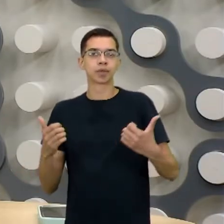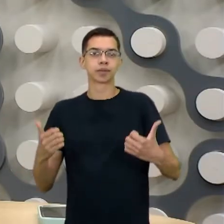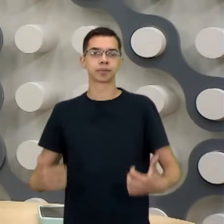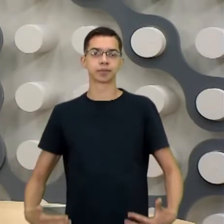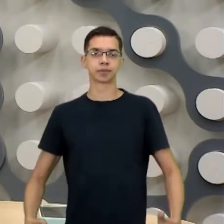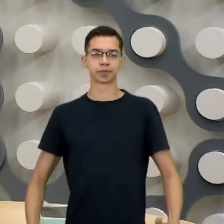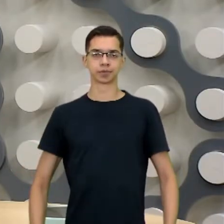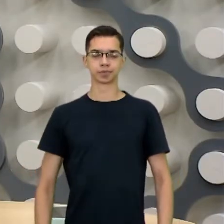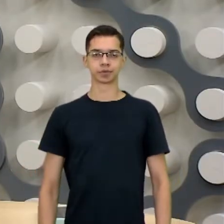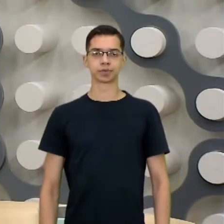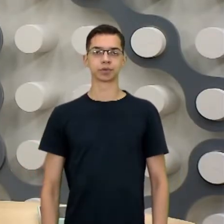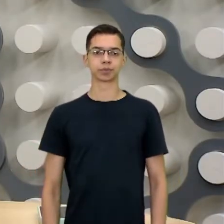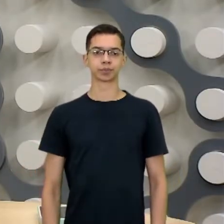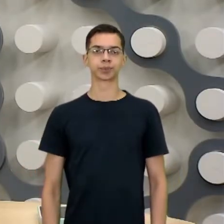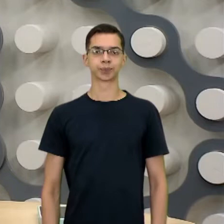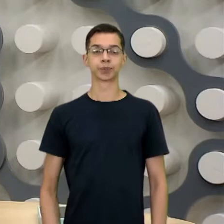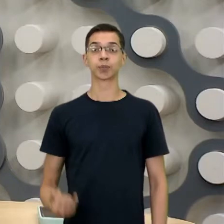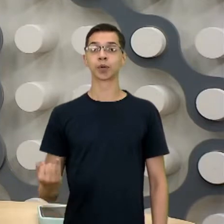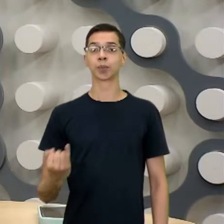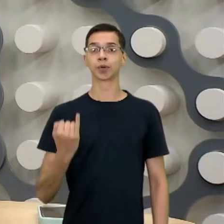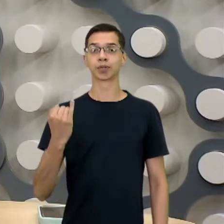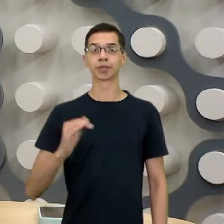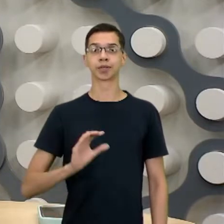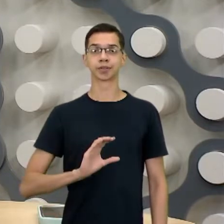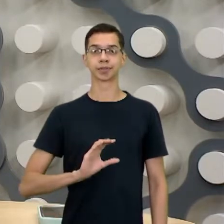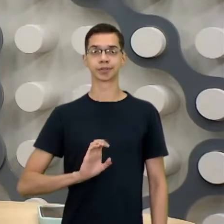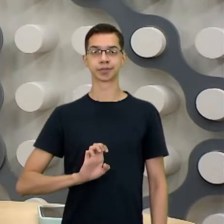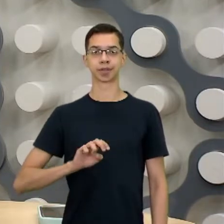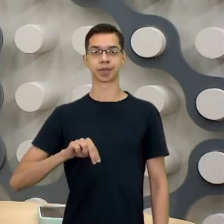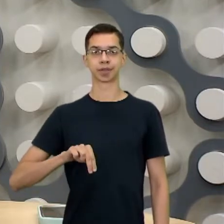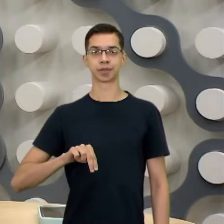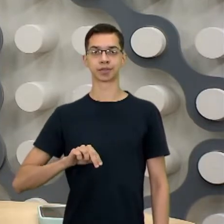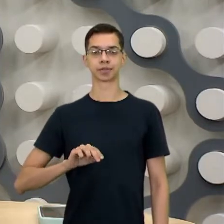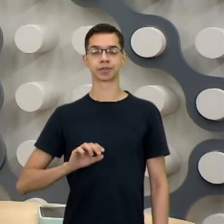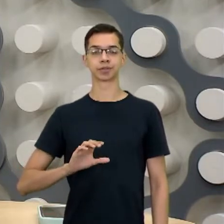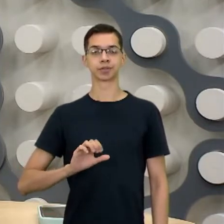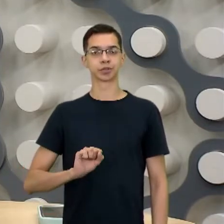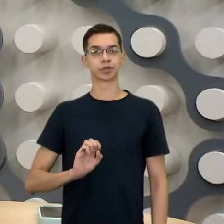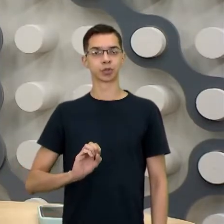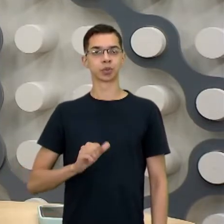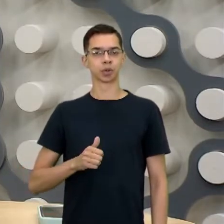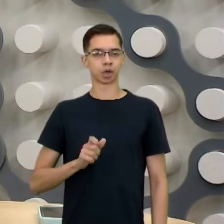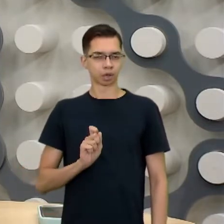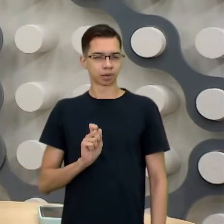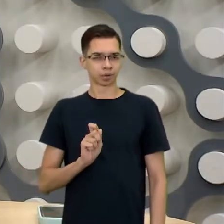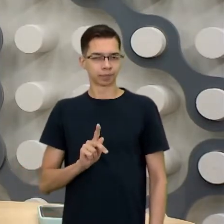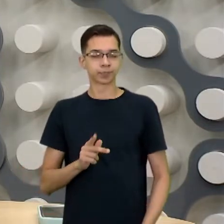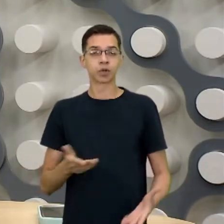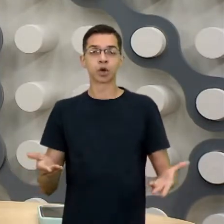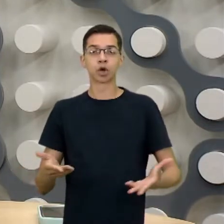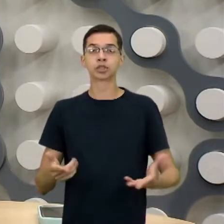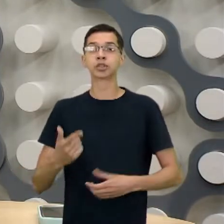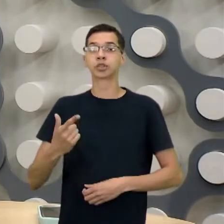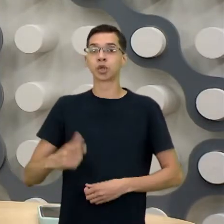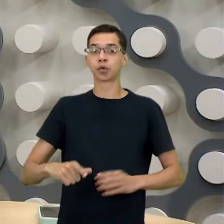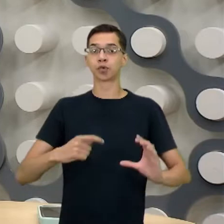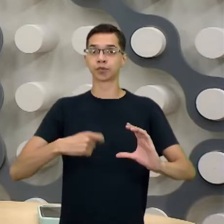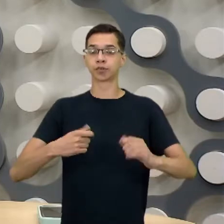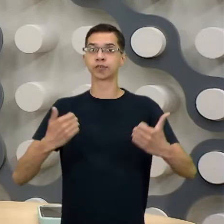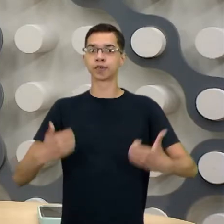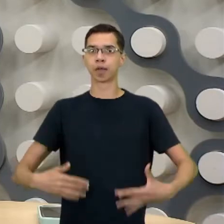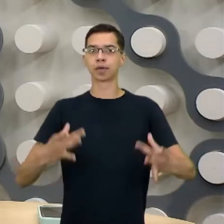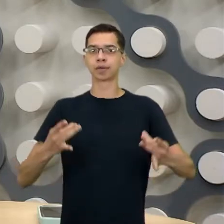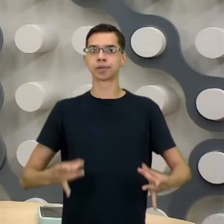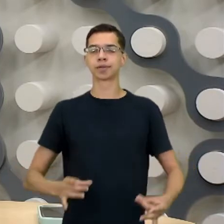da importância do censo. Hoje eu vou passar, né, um outro vídeo que ele vai falar, né, sobre o censo,